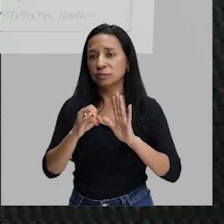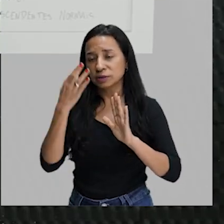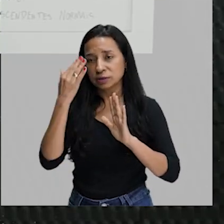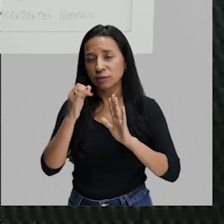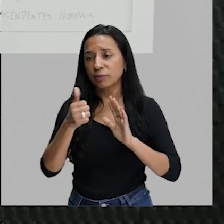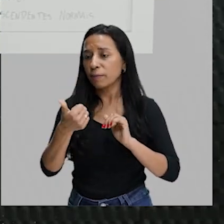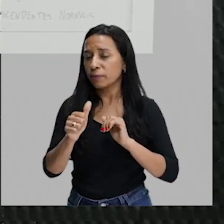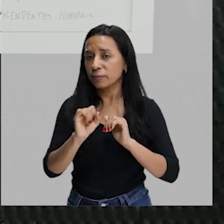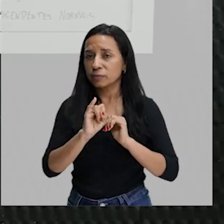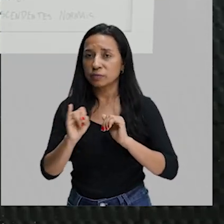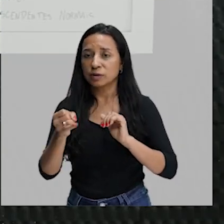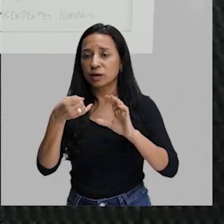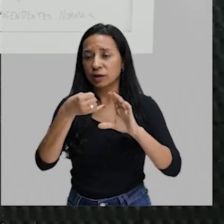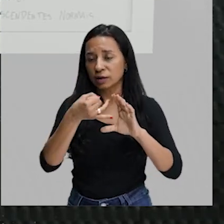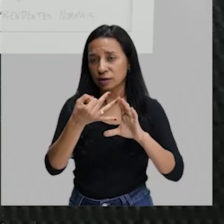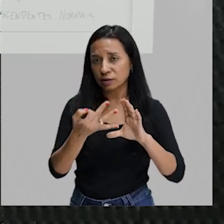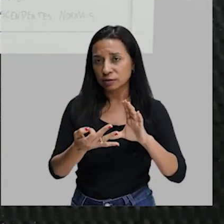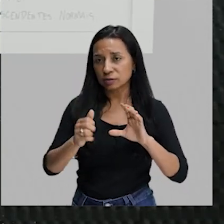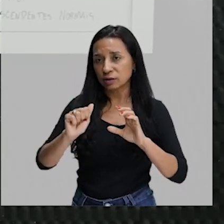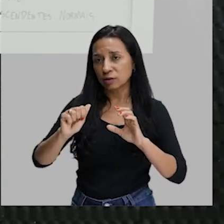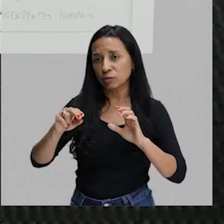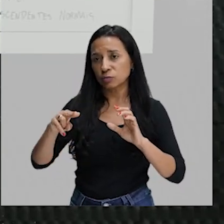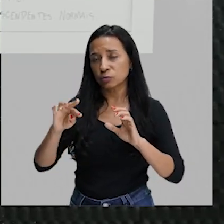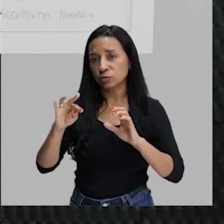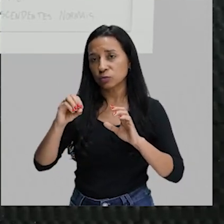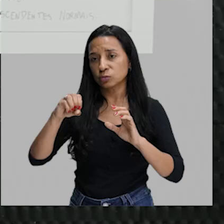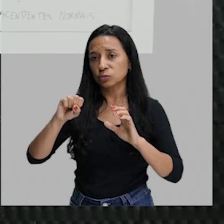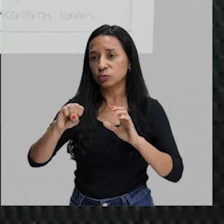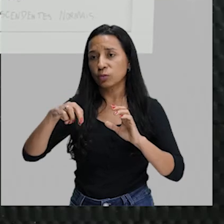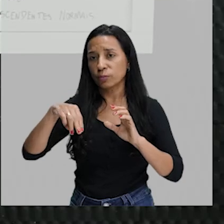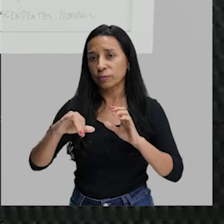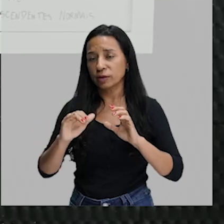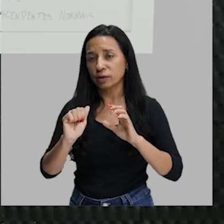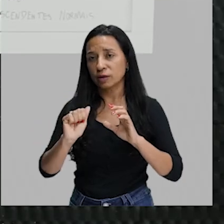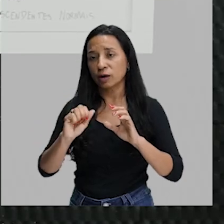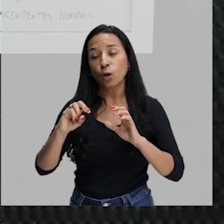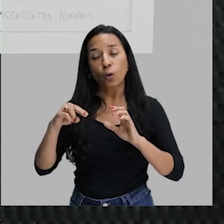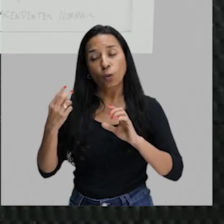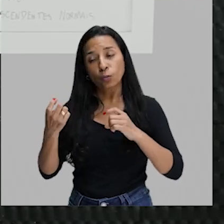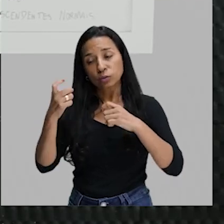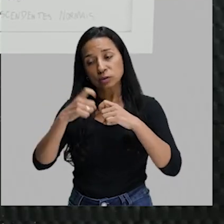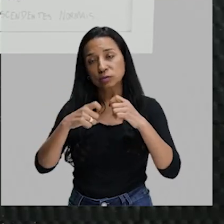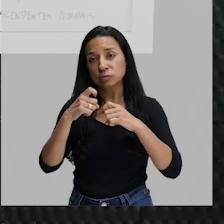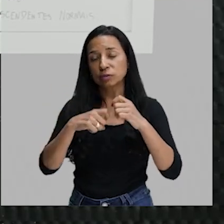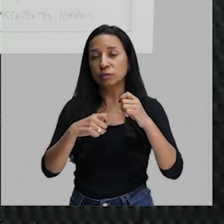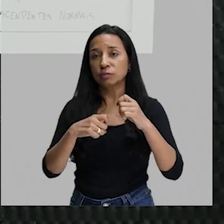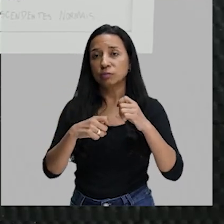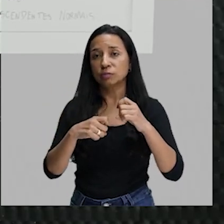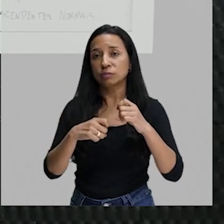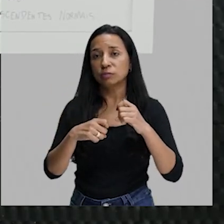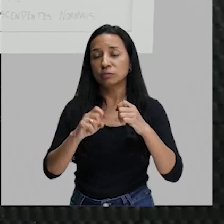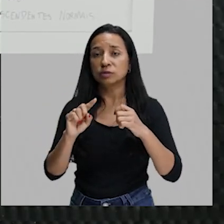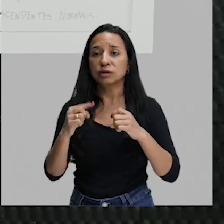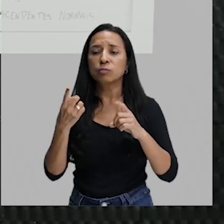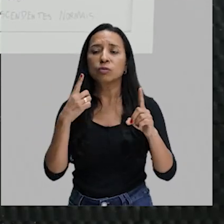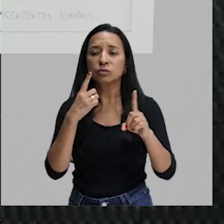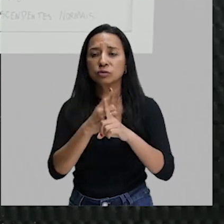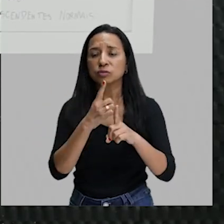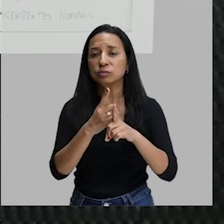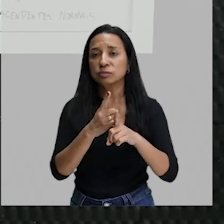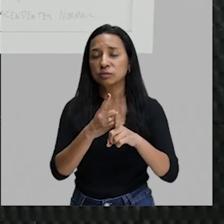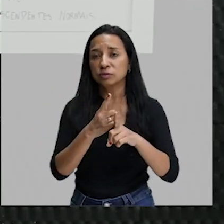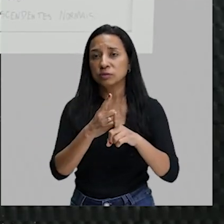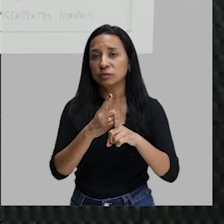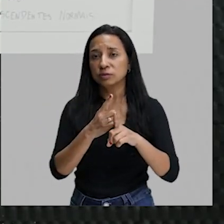ela é autossômica ou sexual, tá? Depois que a gente descobre se é autossômica ou sexual, a gente vai ver se essa